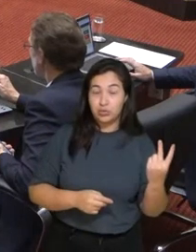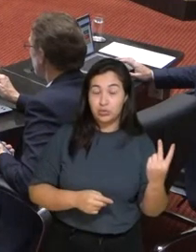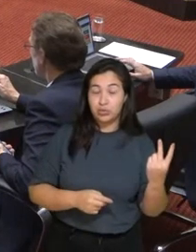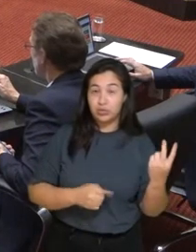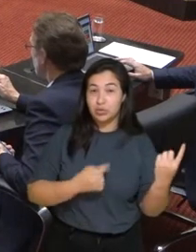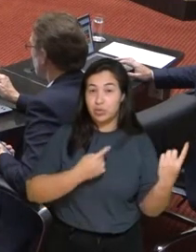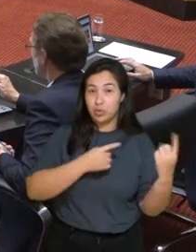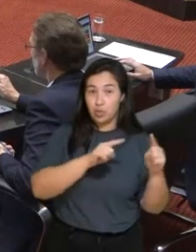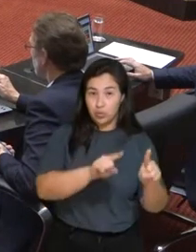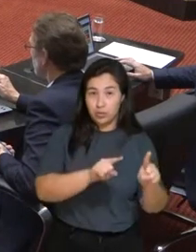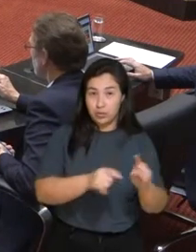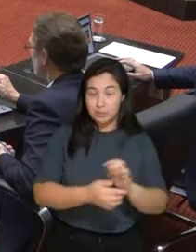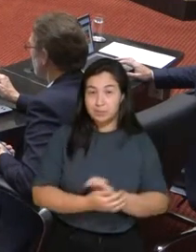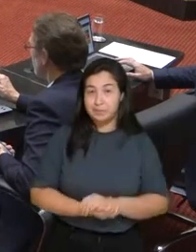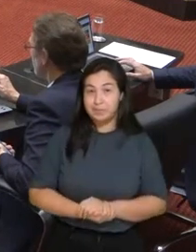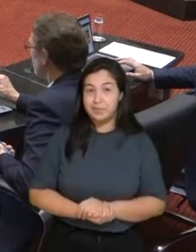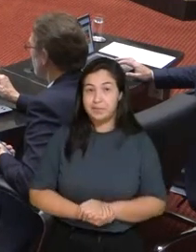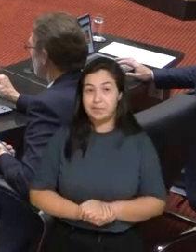veto.